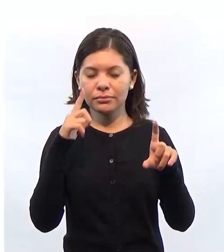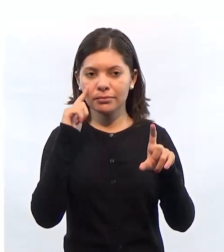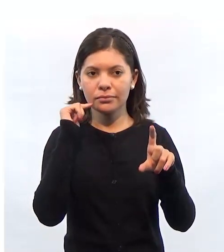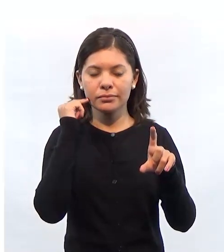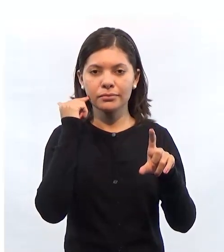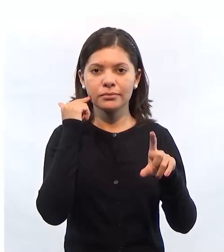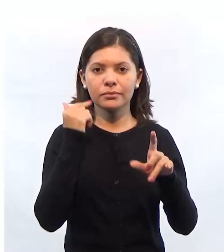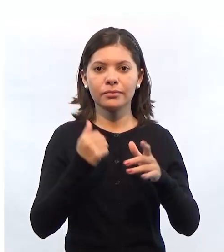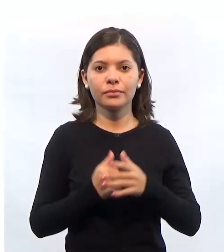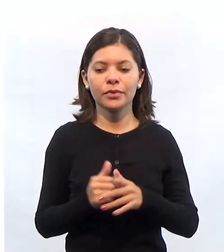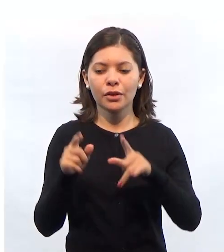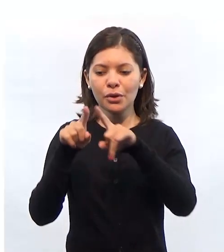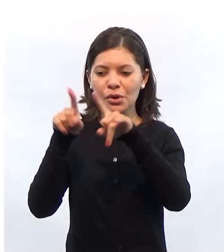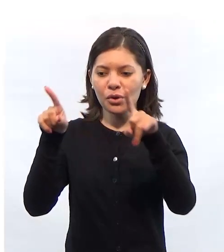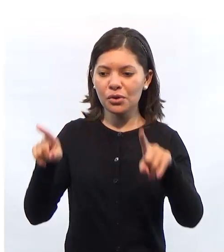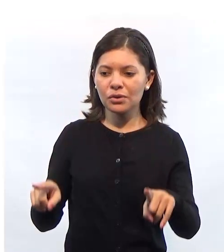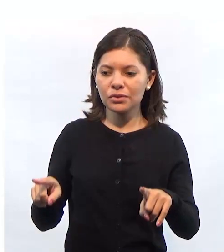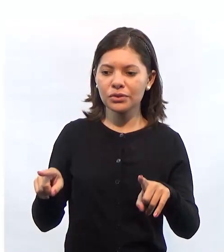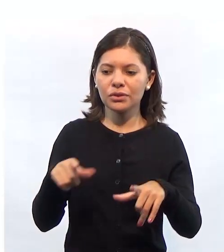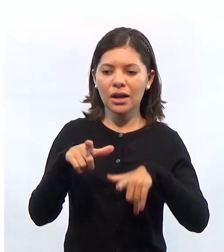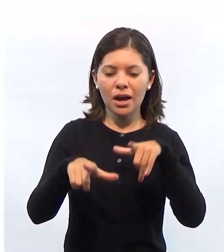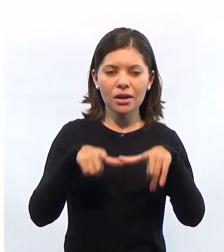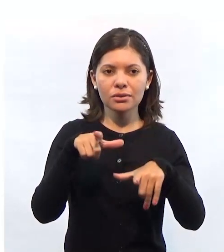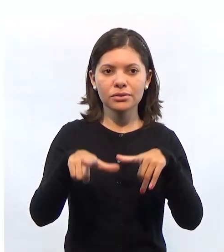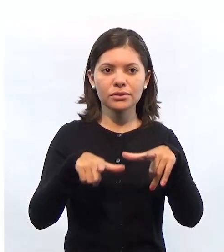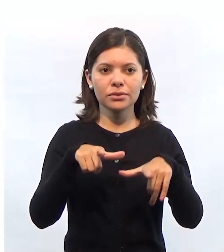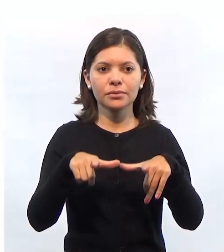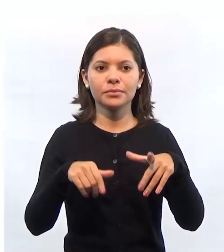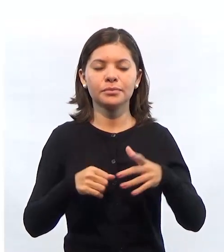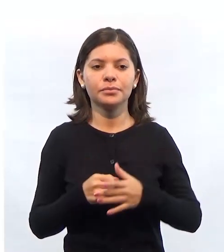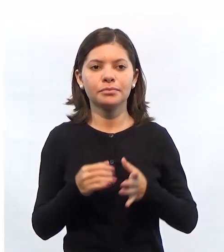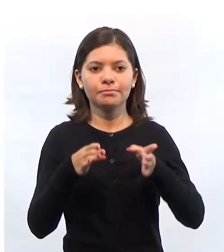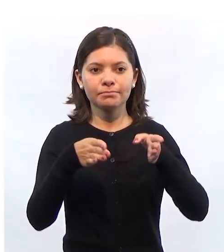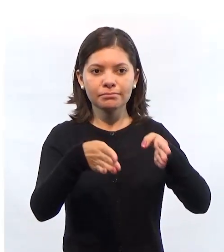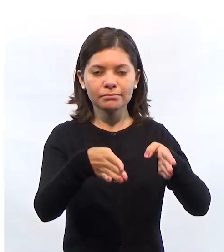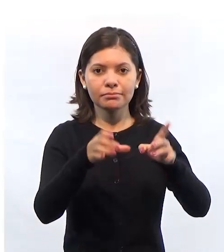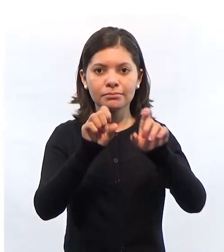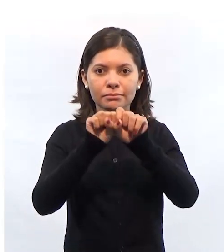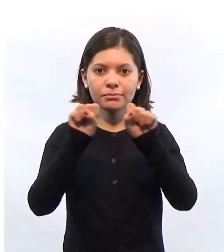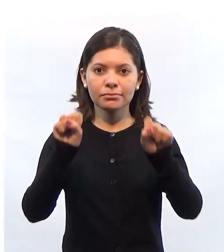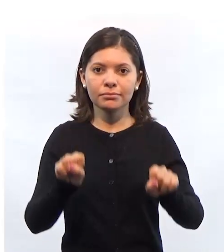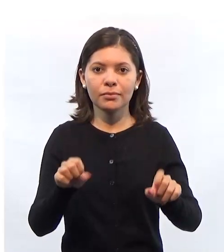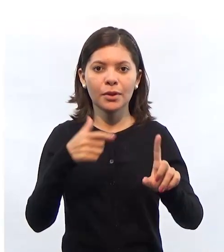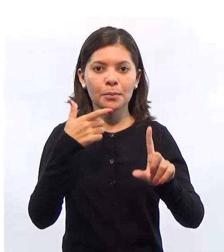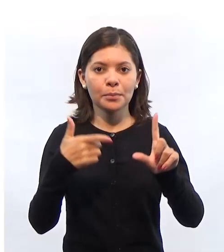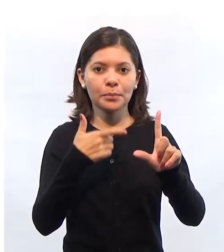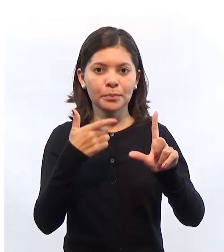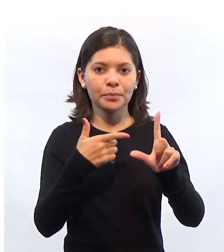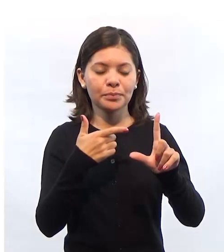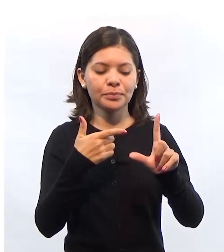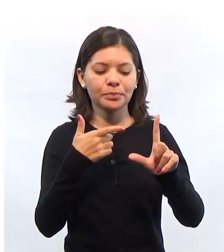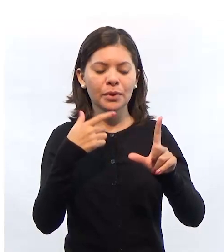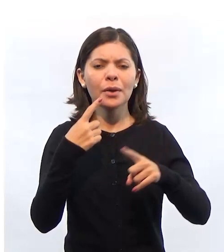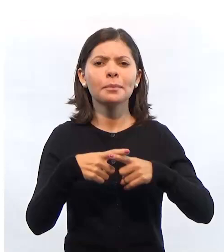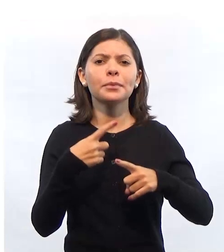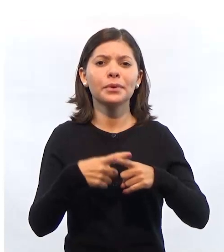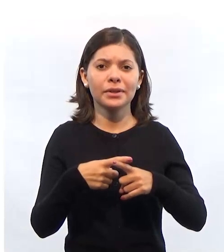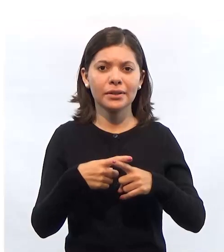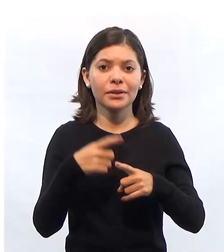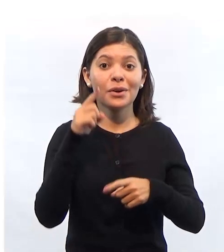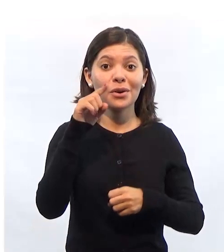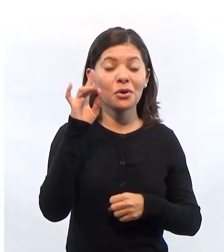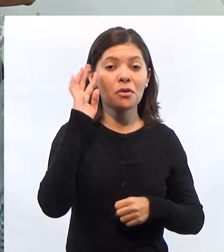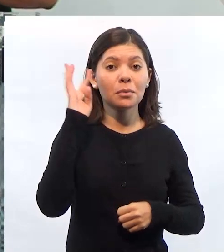diretamente no sistema produtivo porque vamos pensar o seguinte